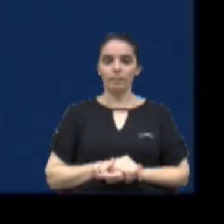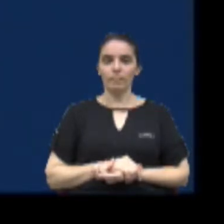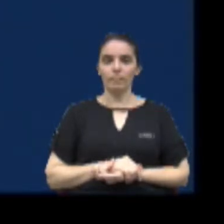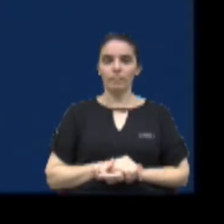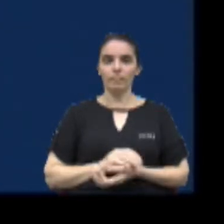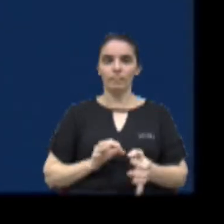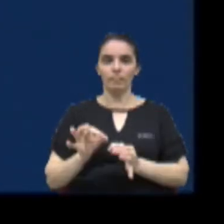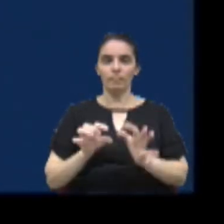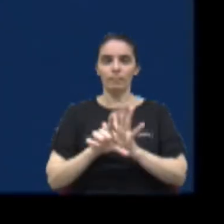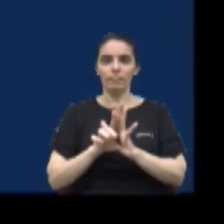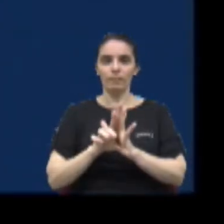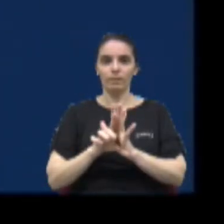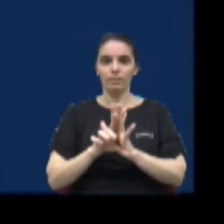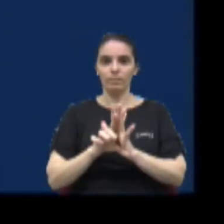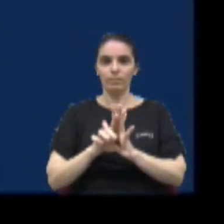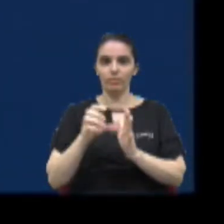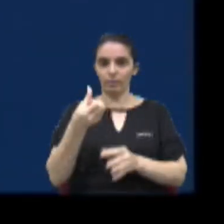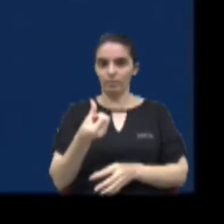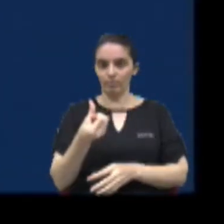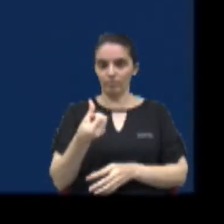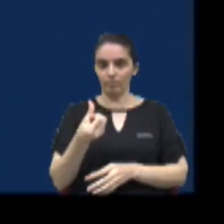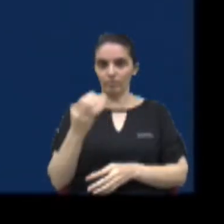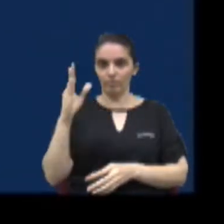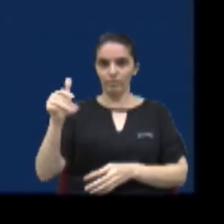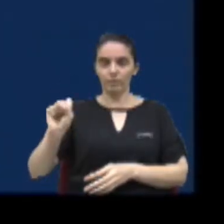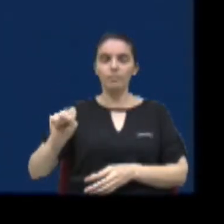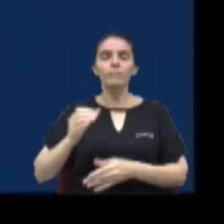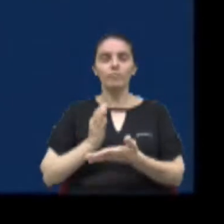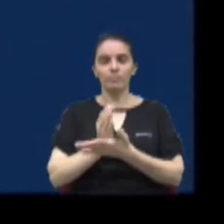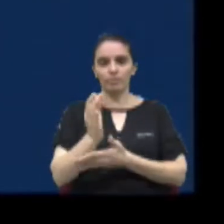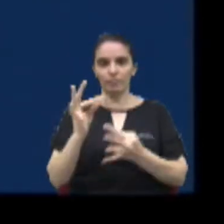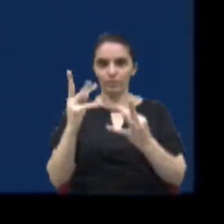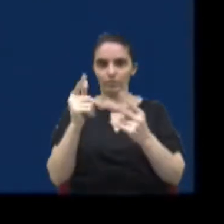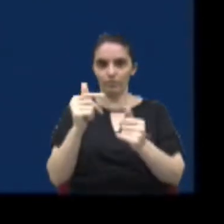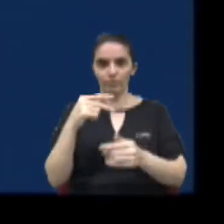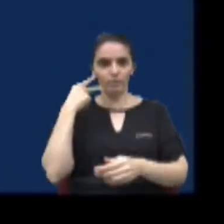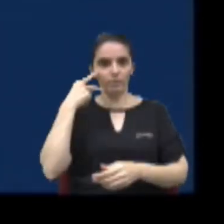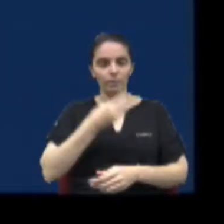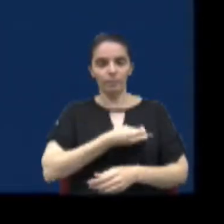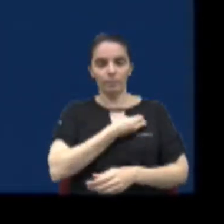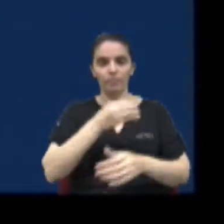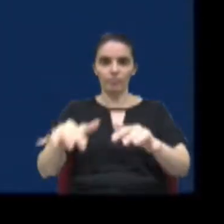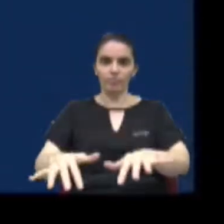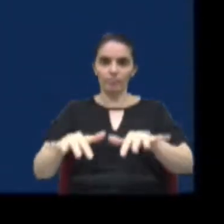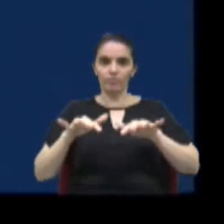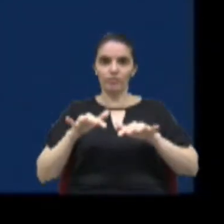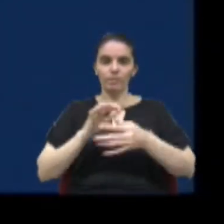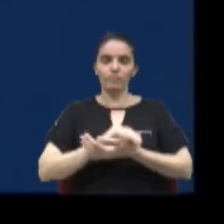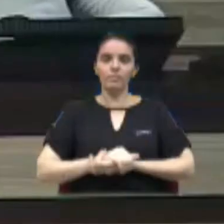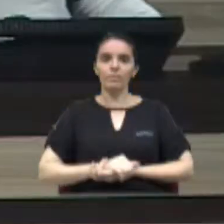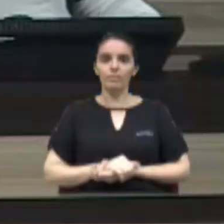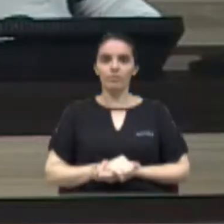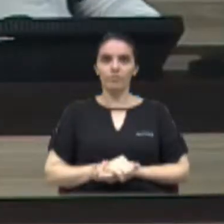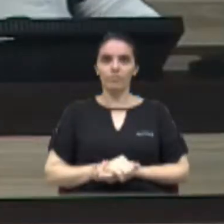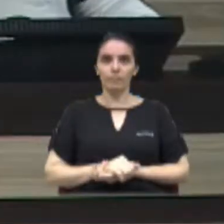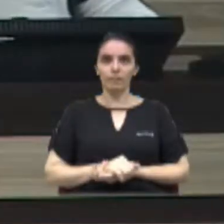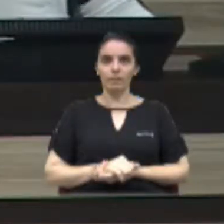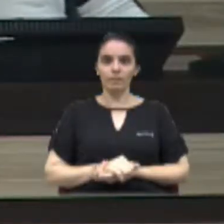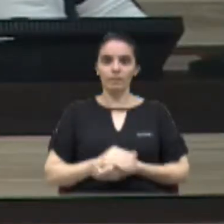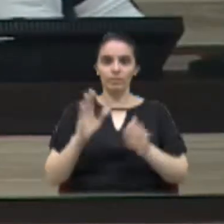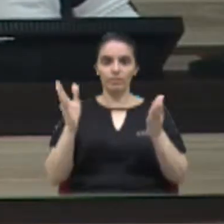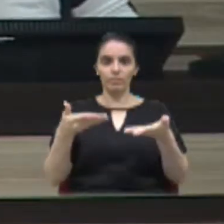Projeto de lei complementar 6/2018, ele foi aprovado por todos os vereadores presentes no plenário.